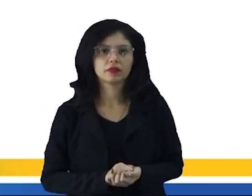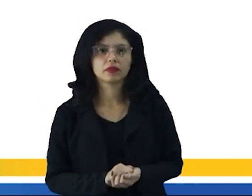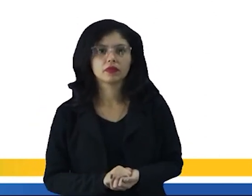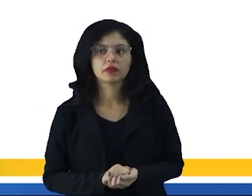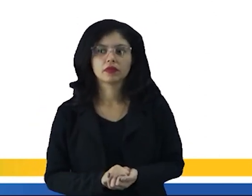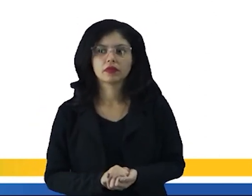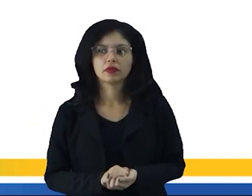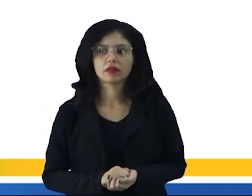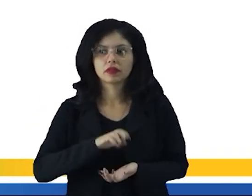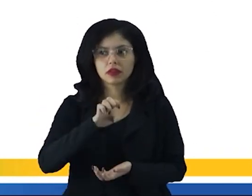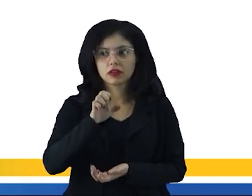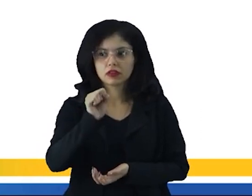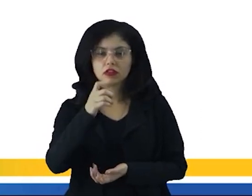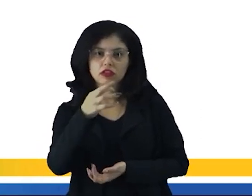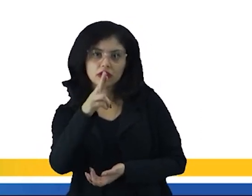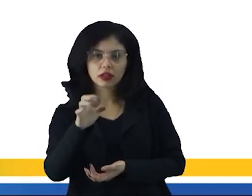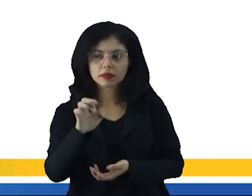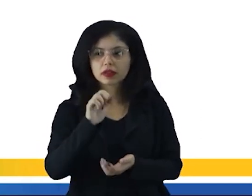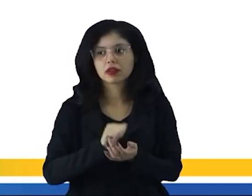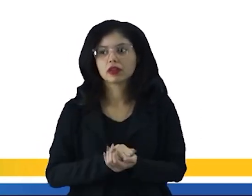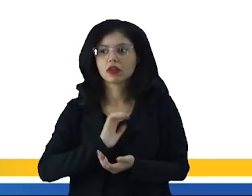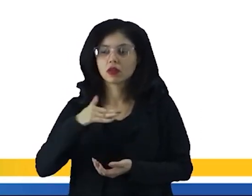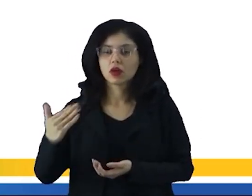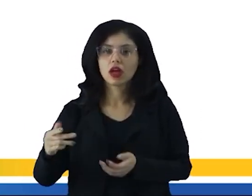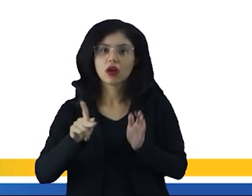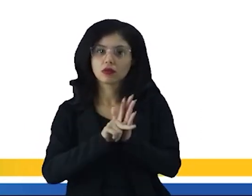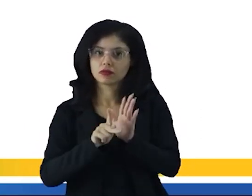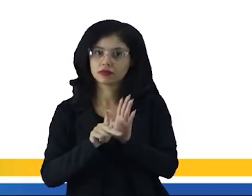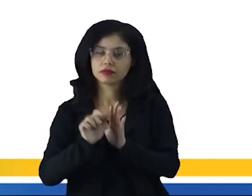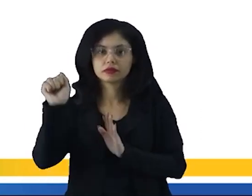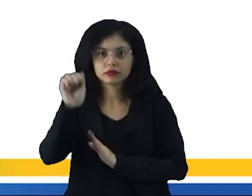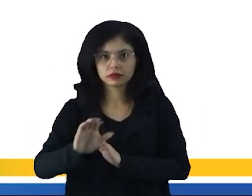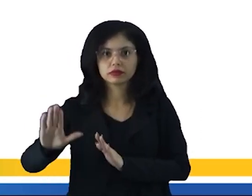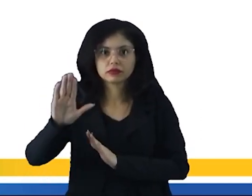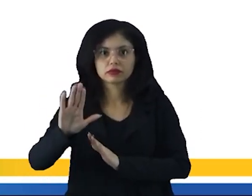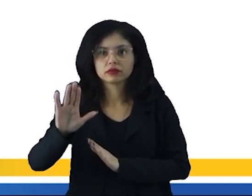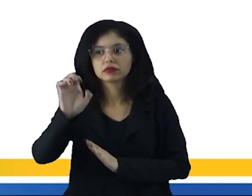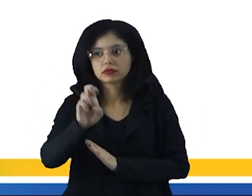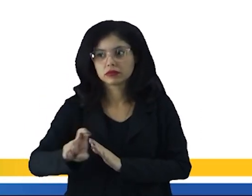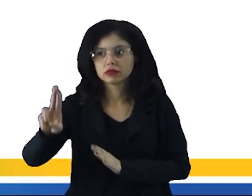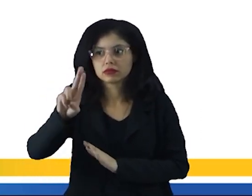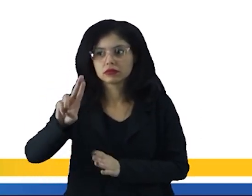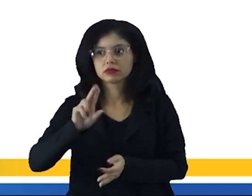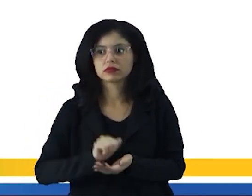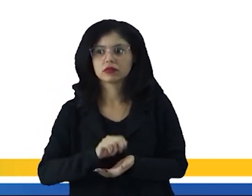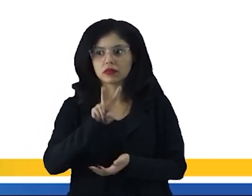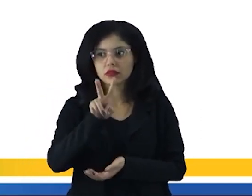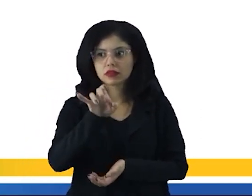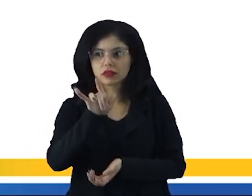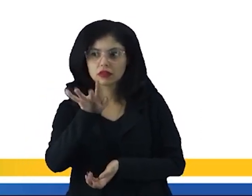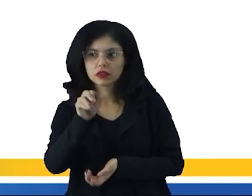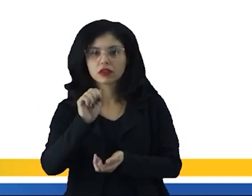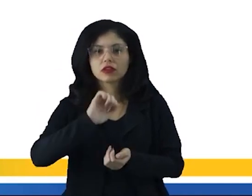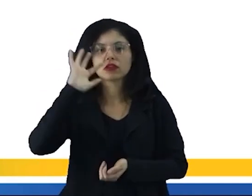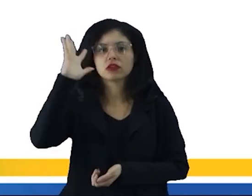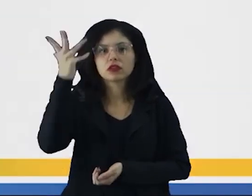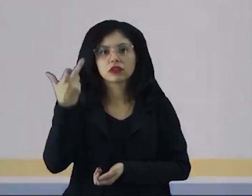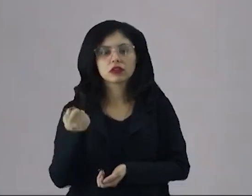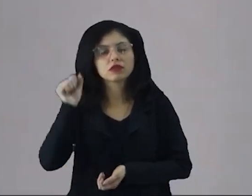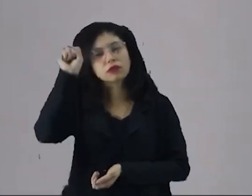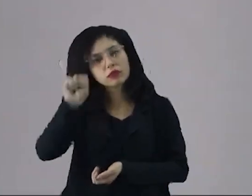A estepe tem esse nome quando ela se localiza na Ásia e na Europa. E velde na África do